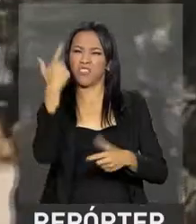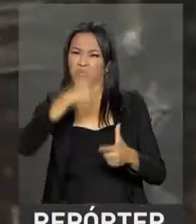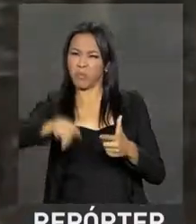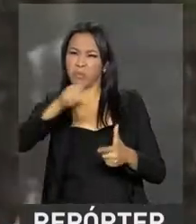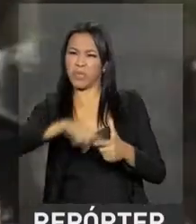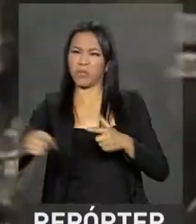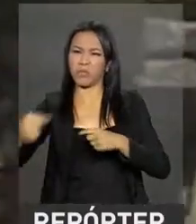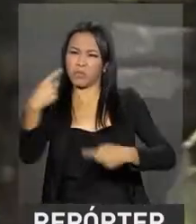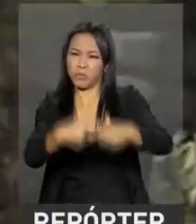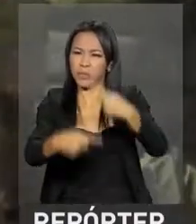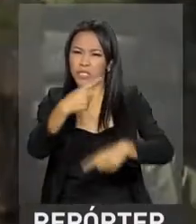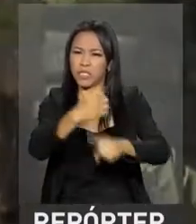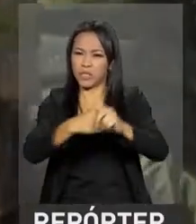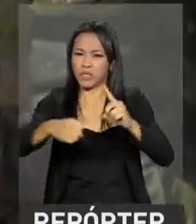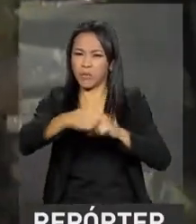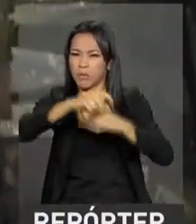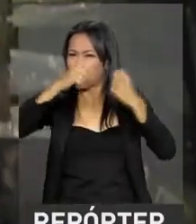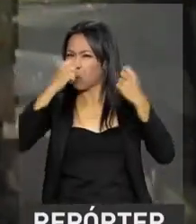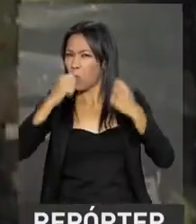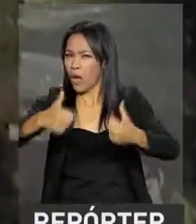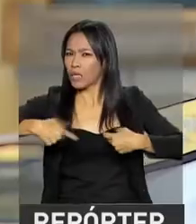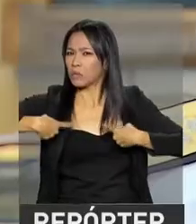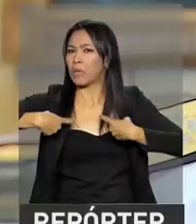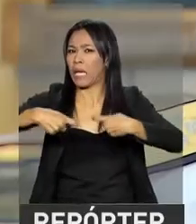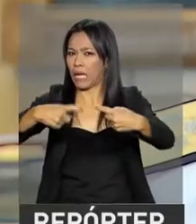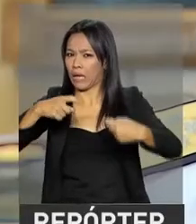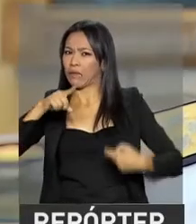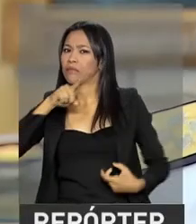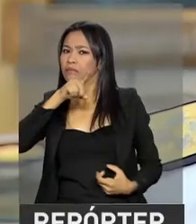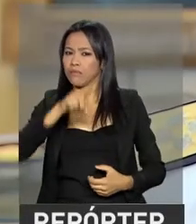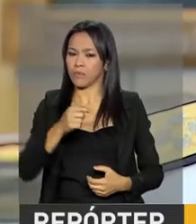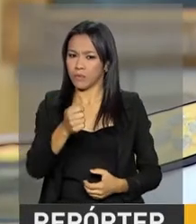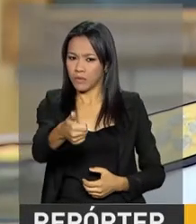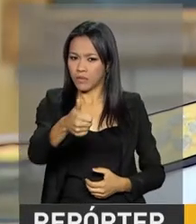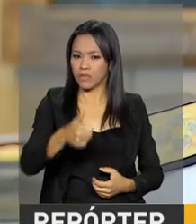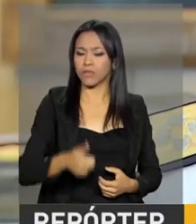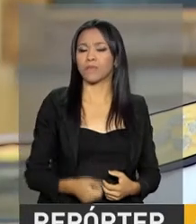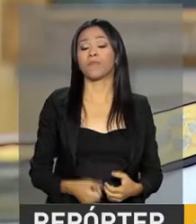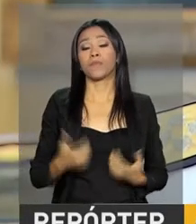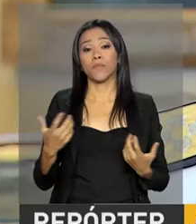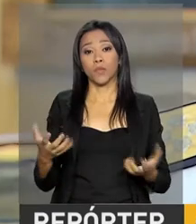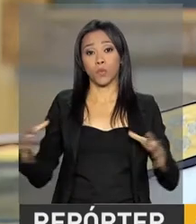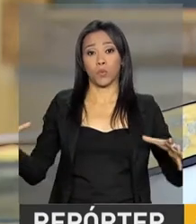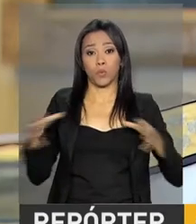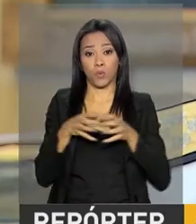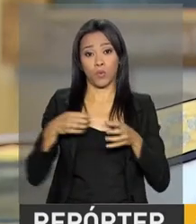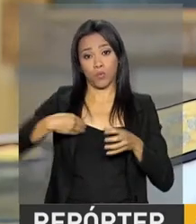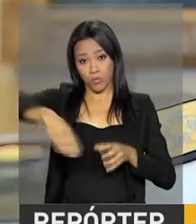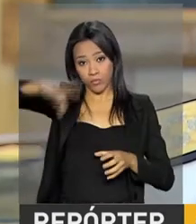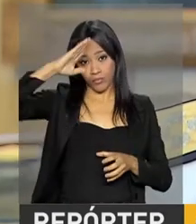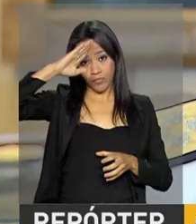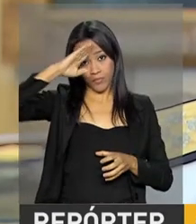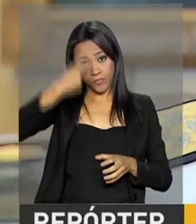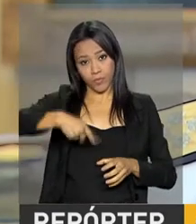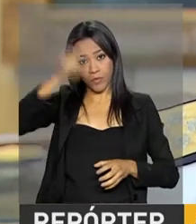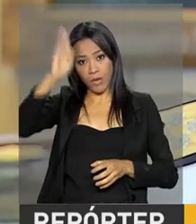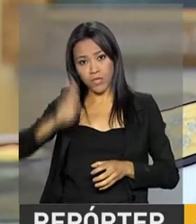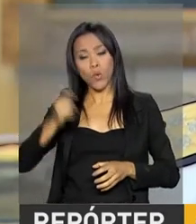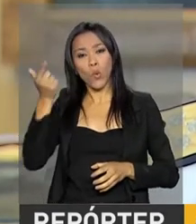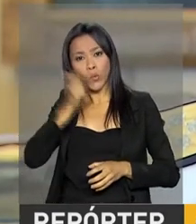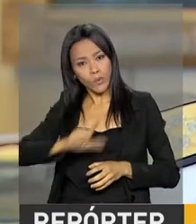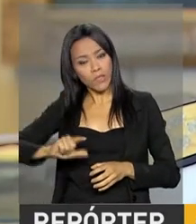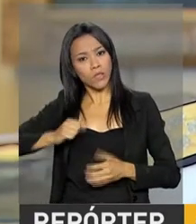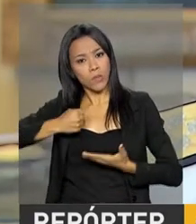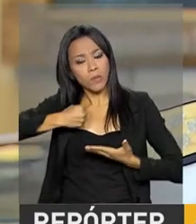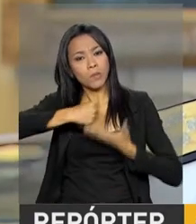que quase se transformou em uma guerra civil as forças armadas brasileiras conseguiram estabelecer o manter